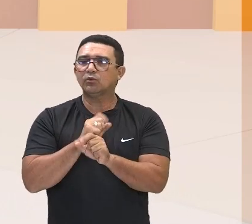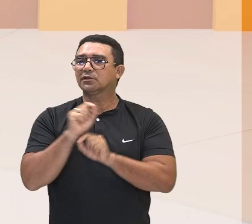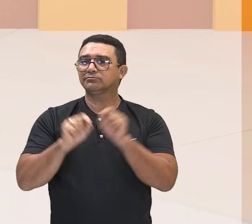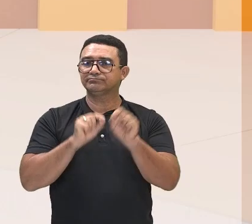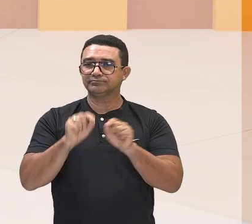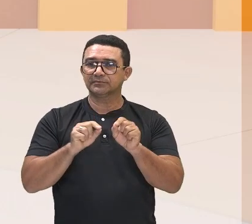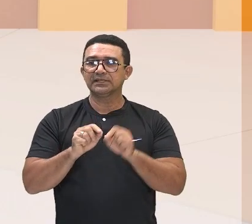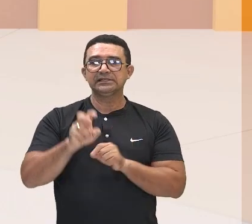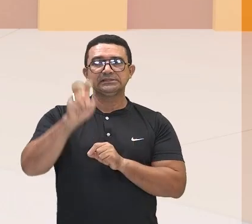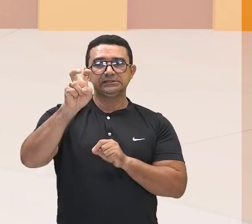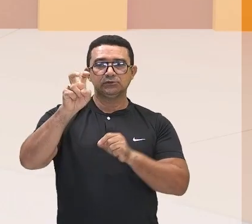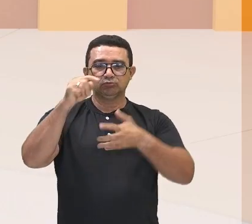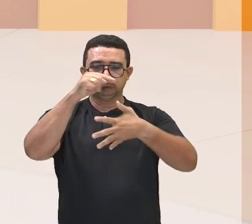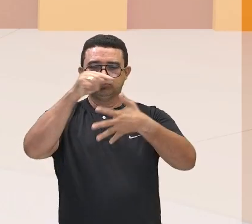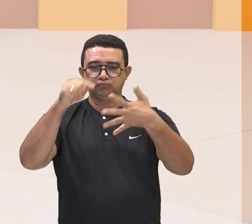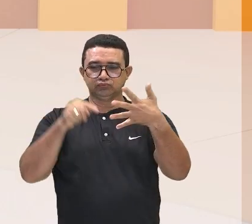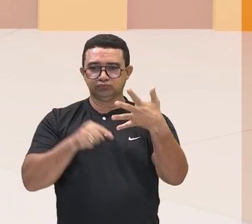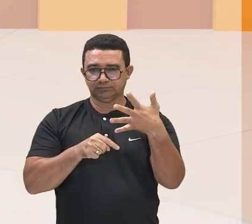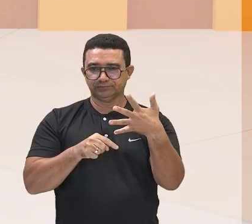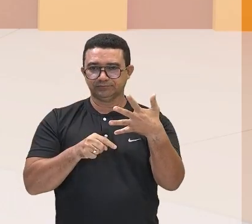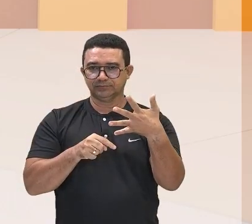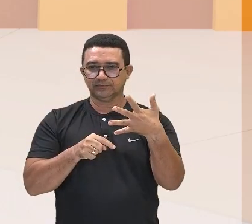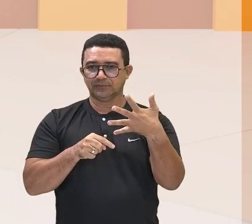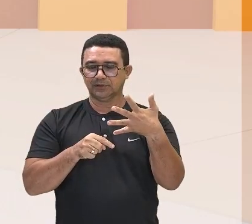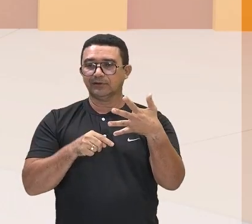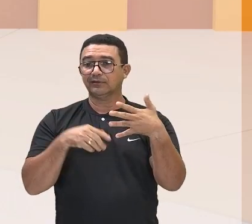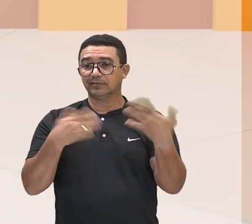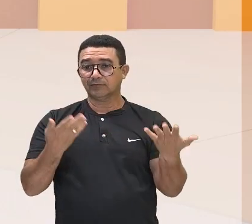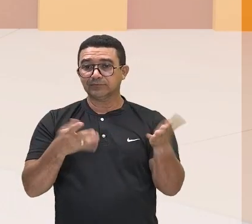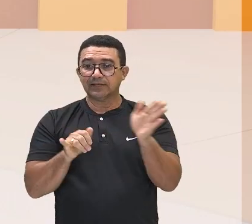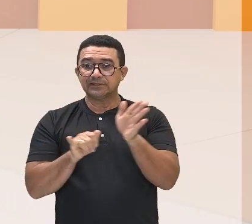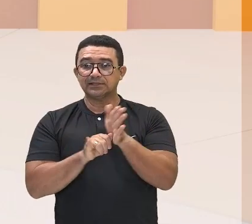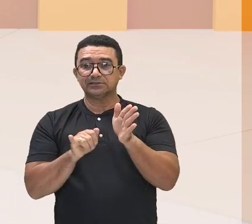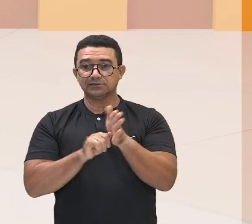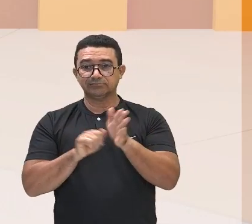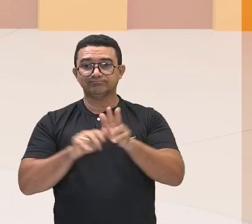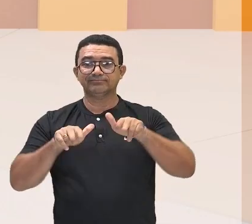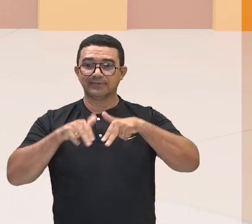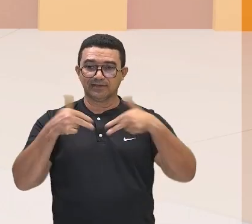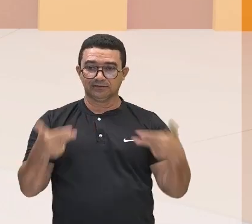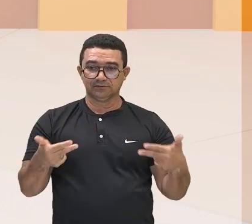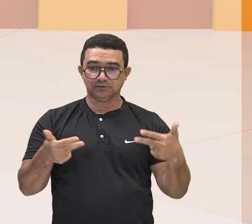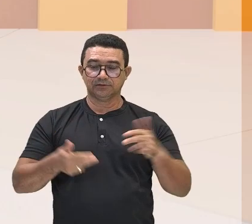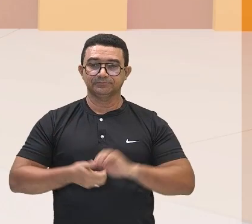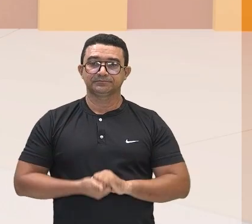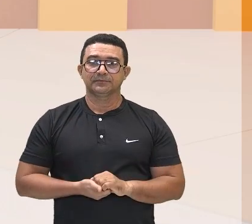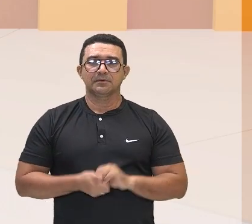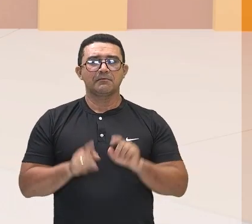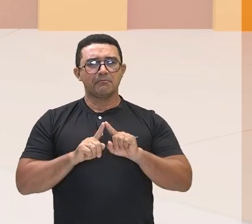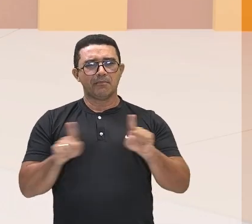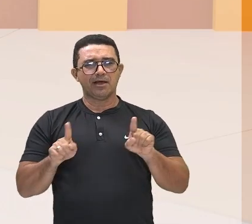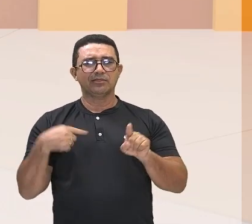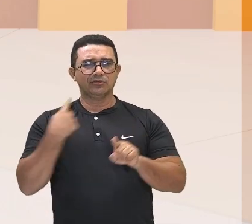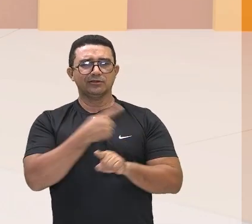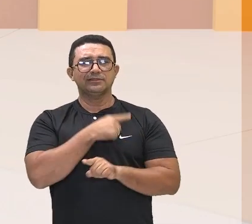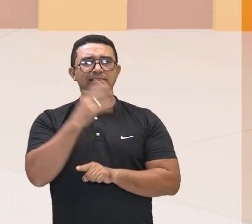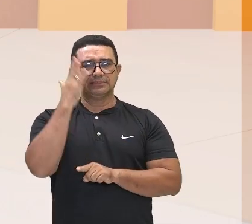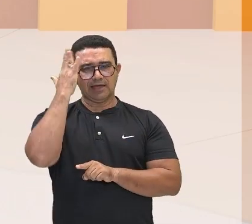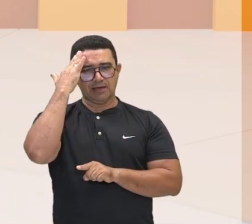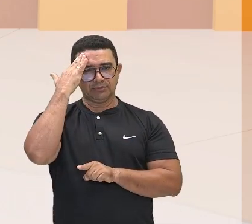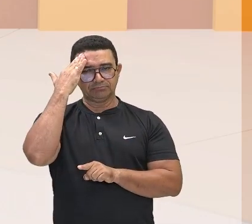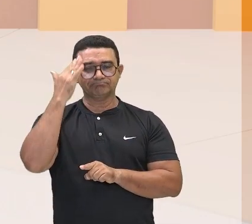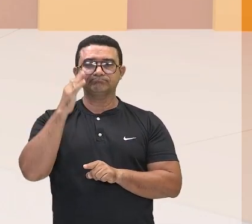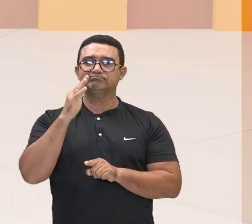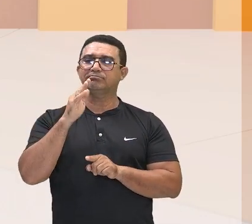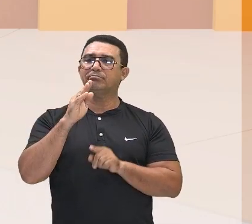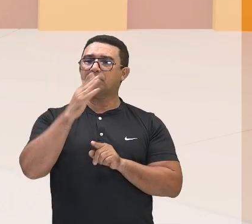5 categorias quanto à sua identidade étnico-racial. Mas sabemos que o povo brasileiro